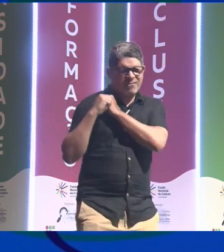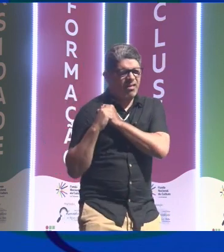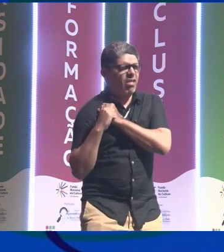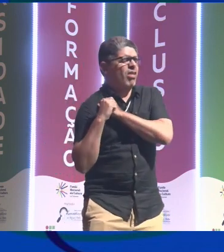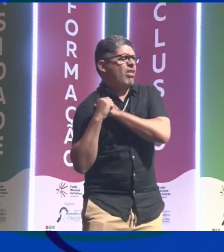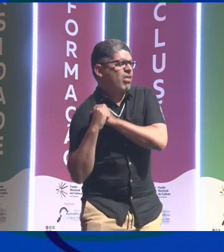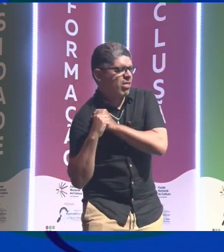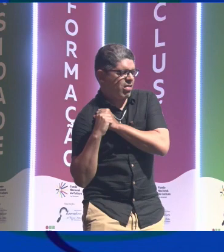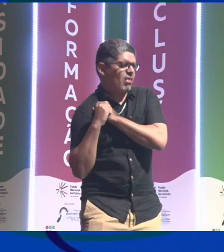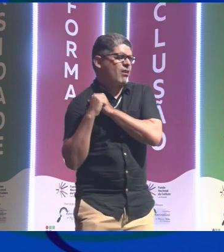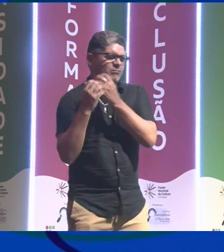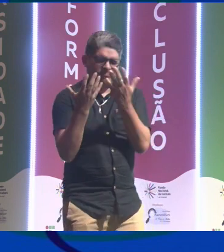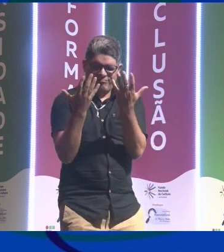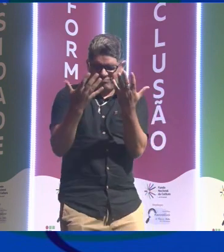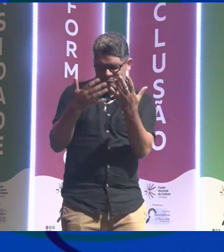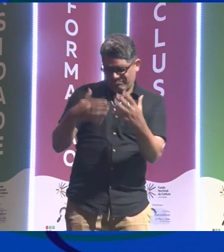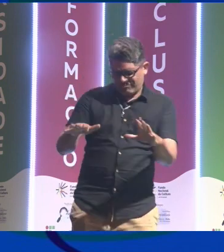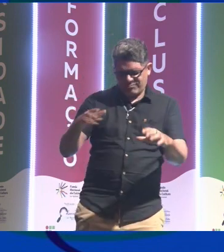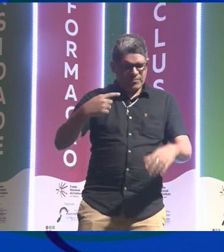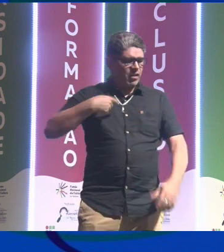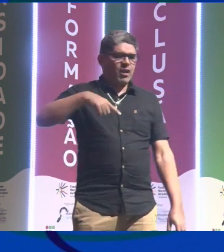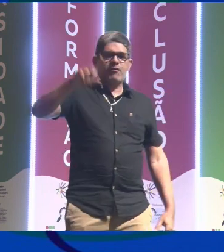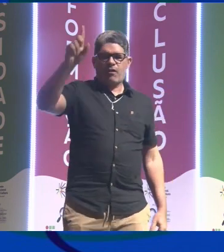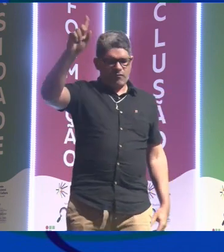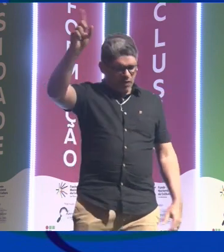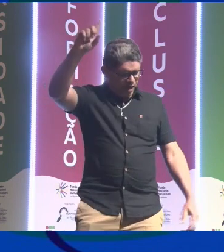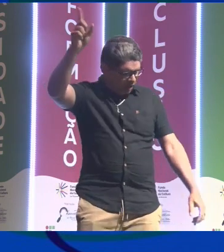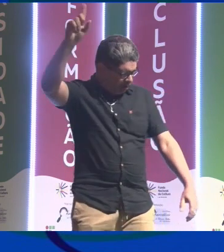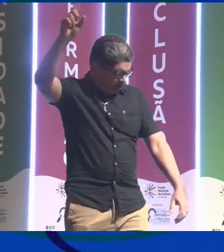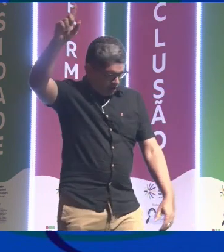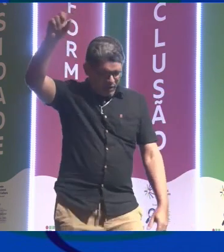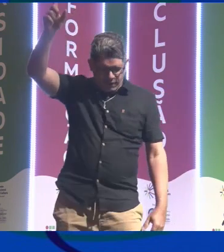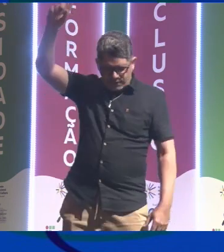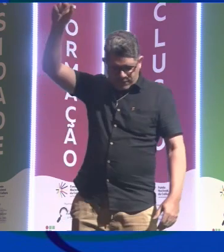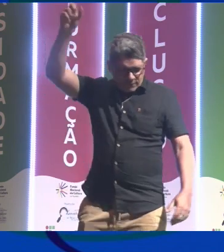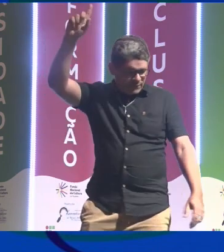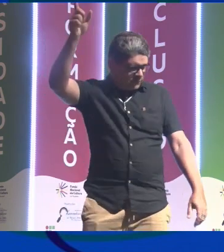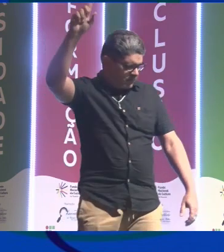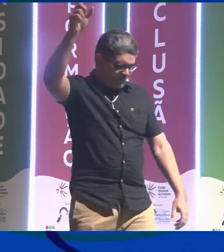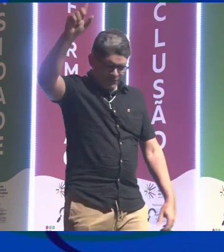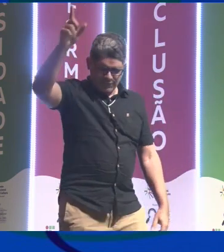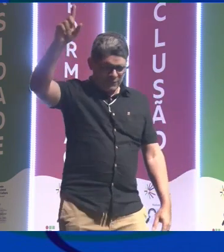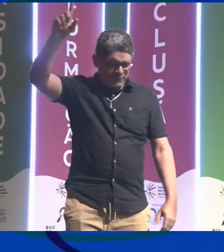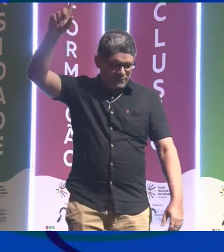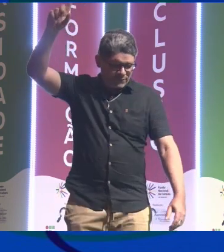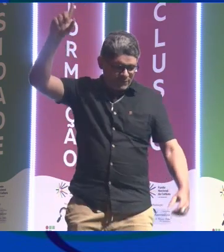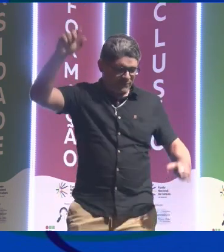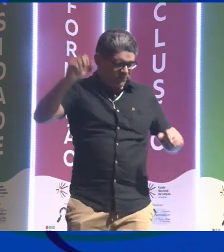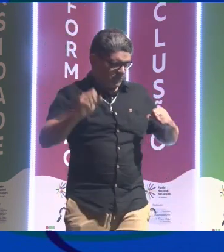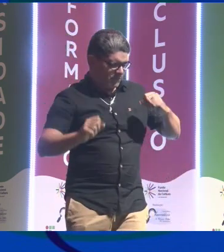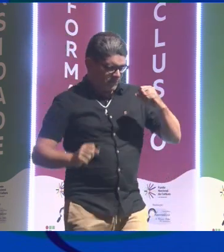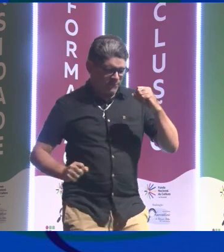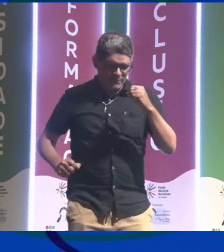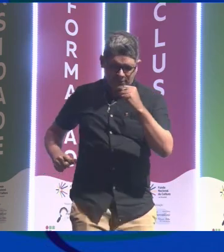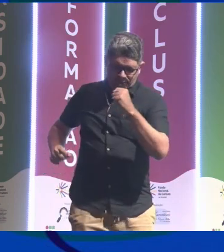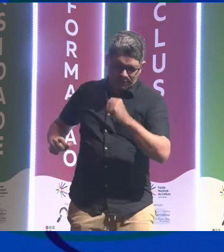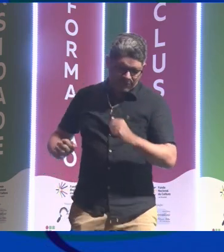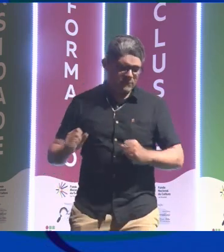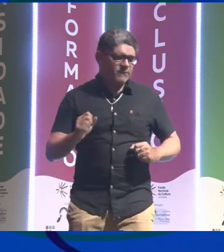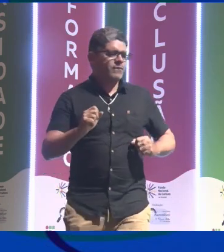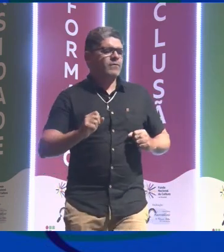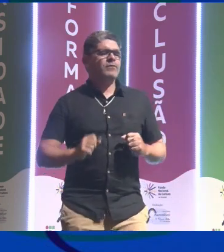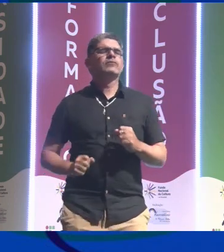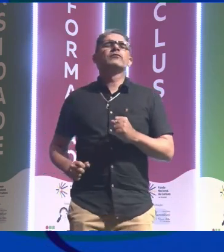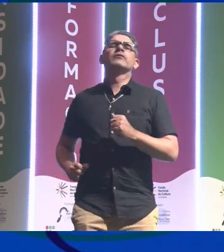pra carregar pedra, não adianta, eu não vou lá.